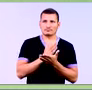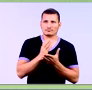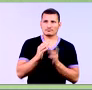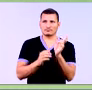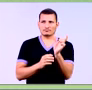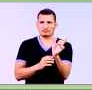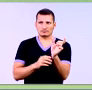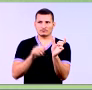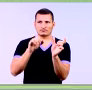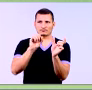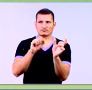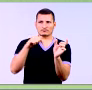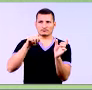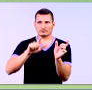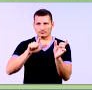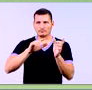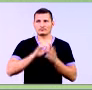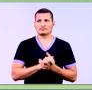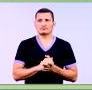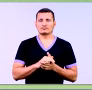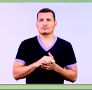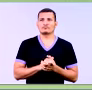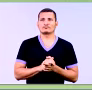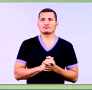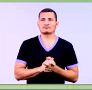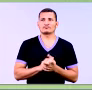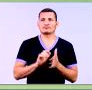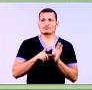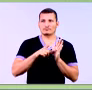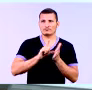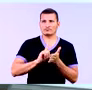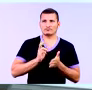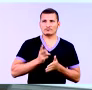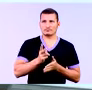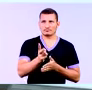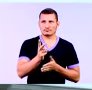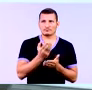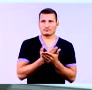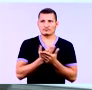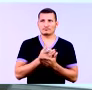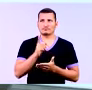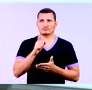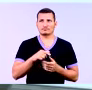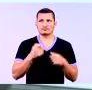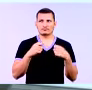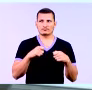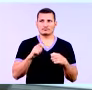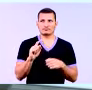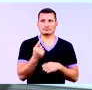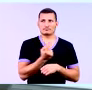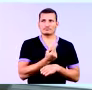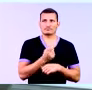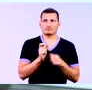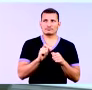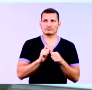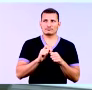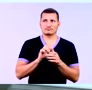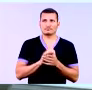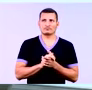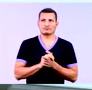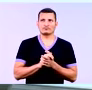SQL. Então, antes de nós darmos prosseguimento, é necessário que nós façamos uma pequena